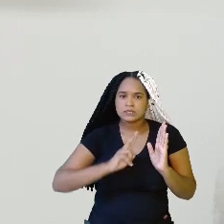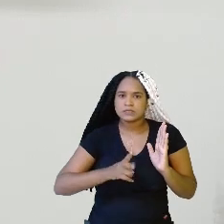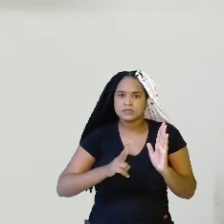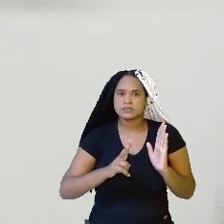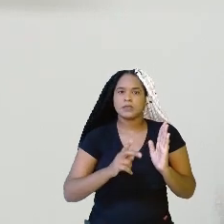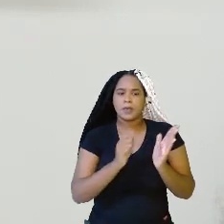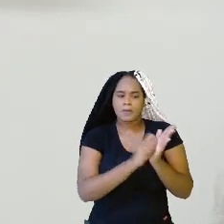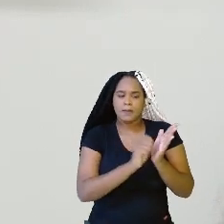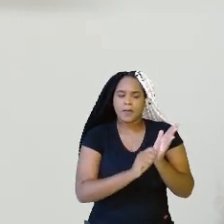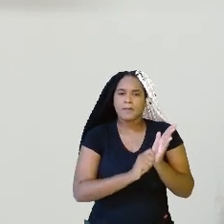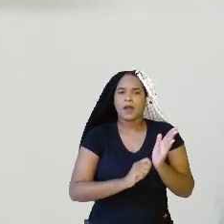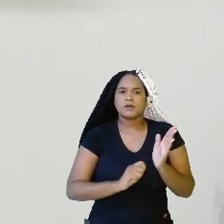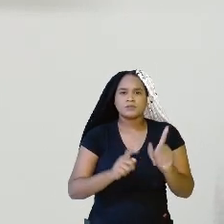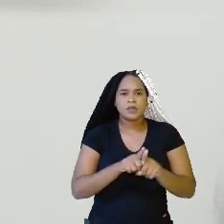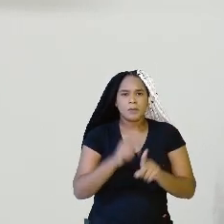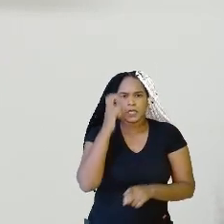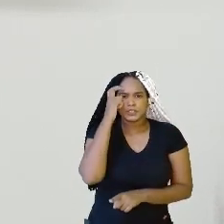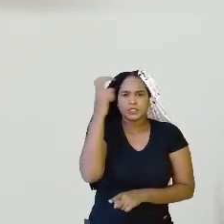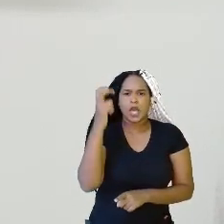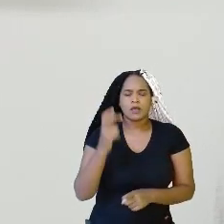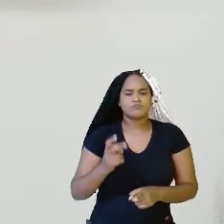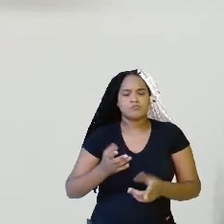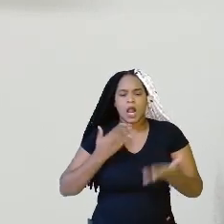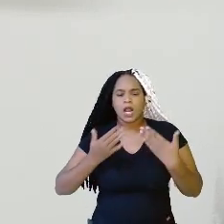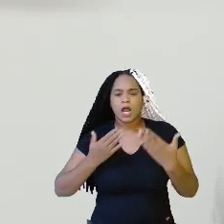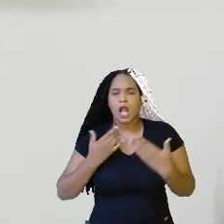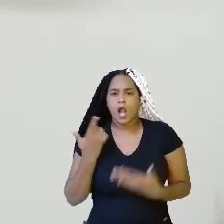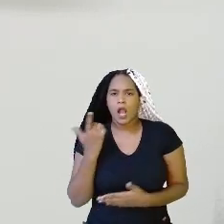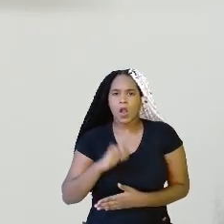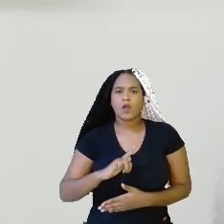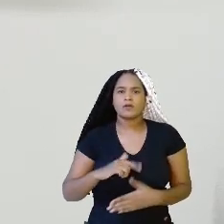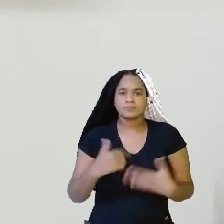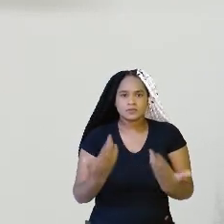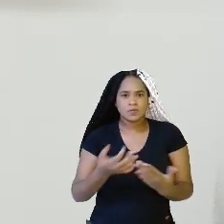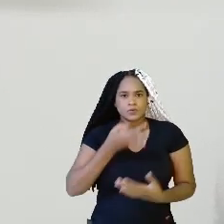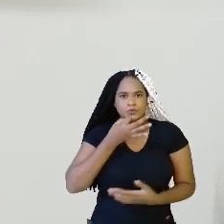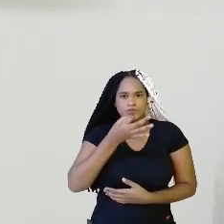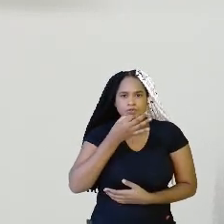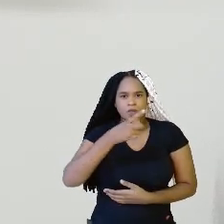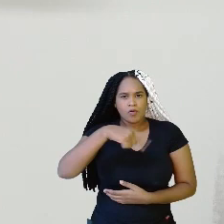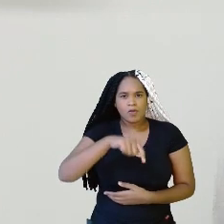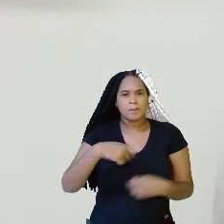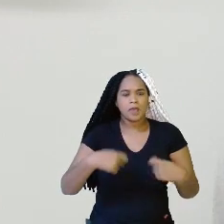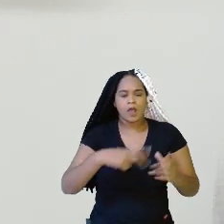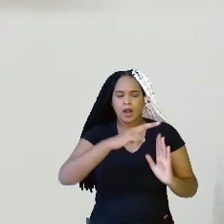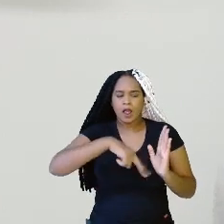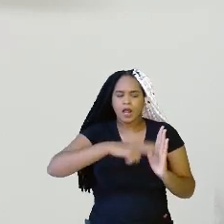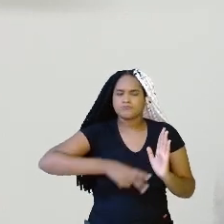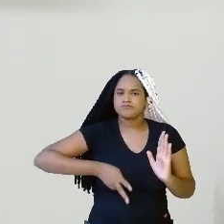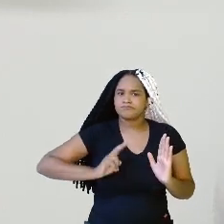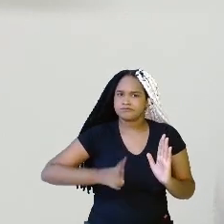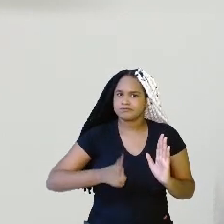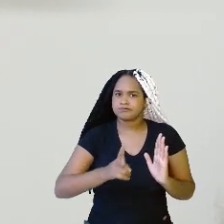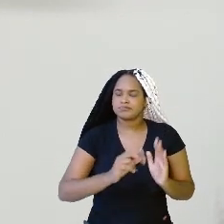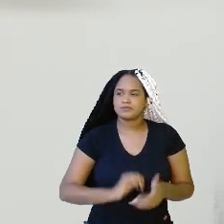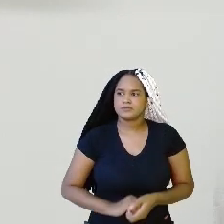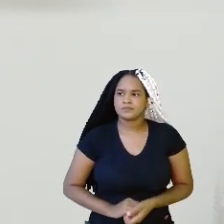mais inteligente, tem ideias para a conversa. Então, fica aí a dica de você estar sempre lendo, tá